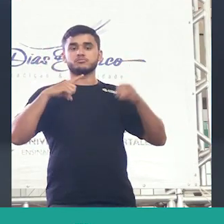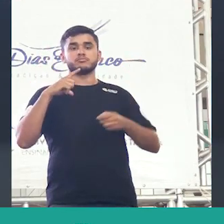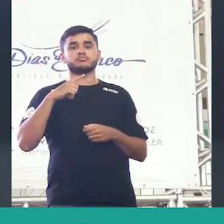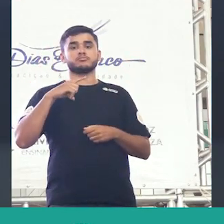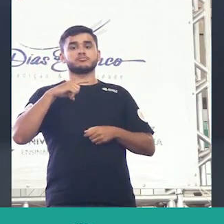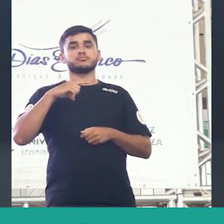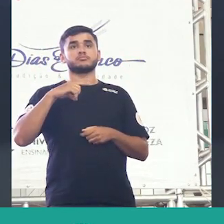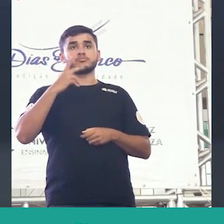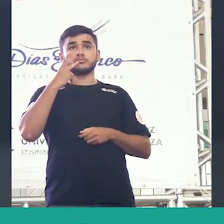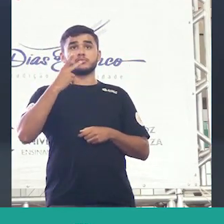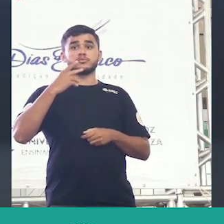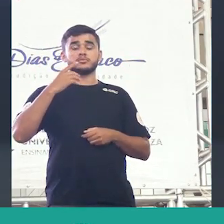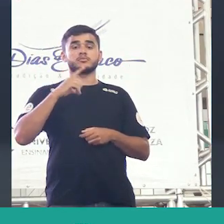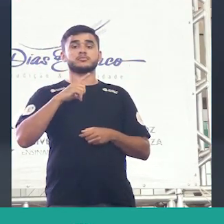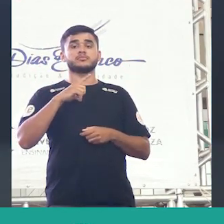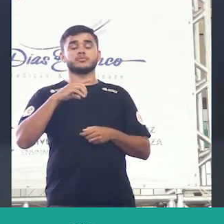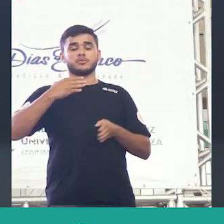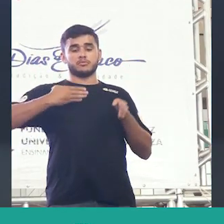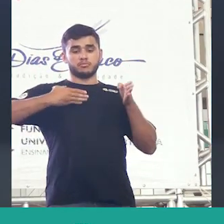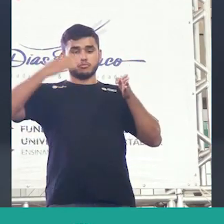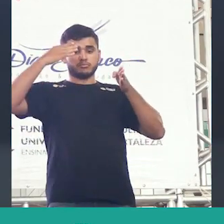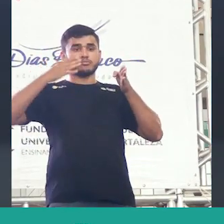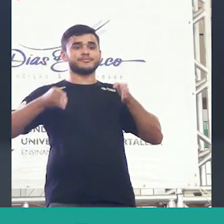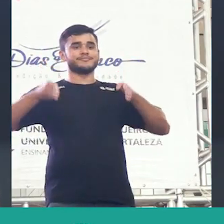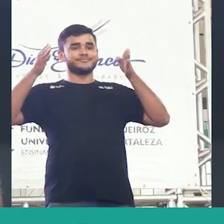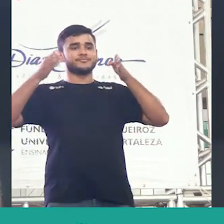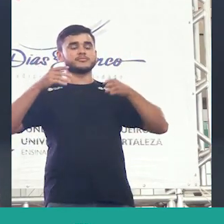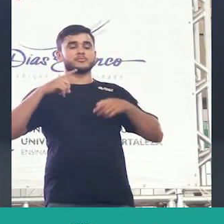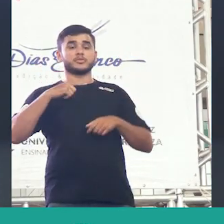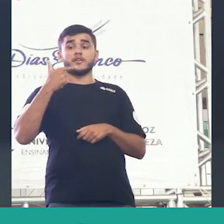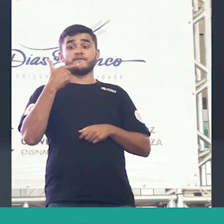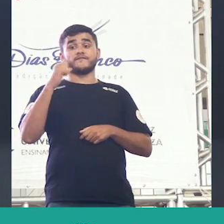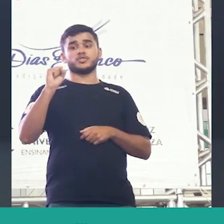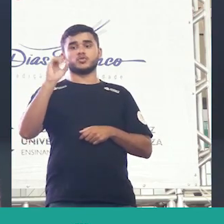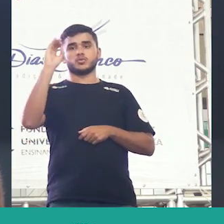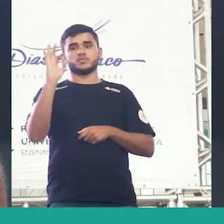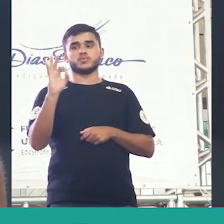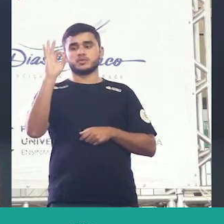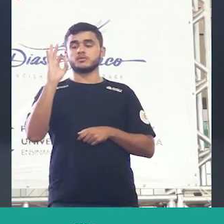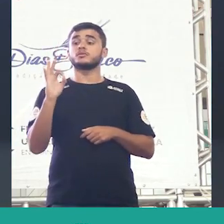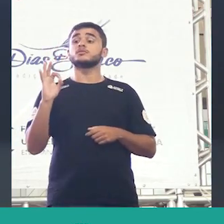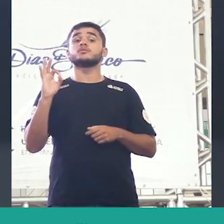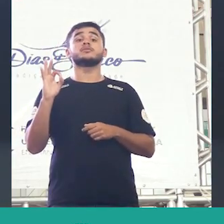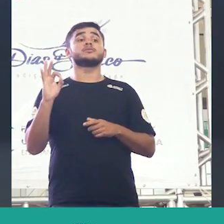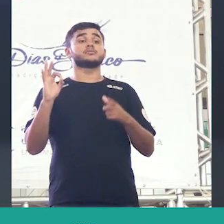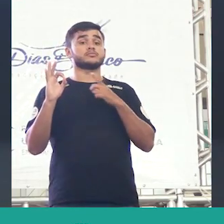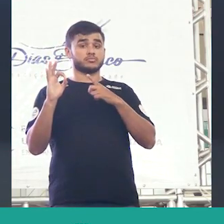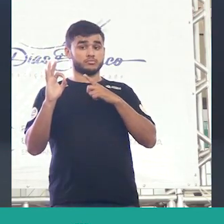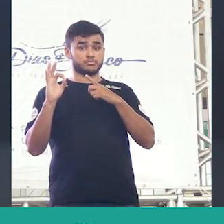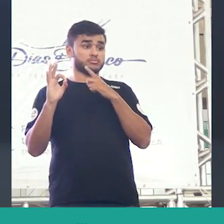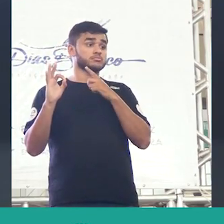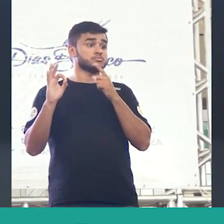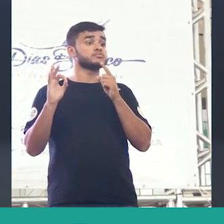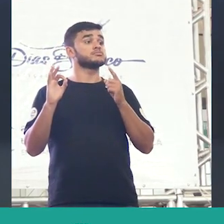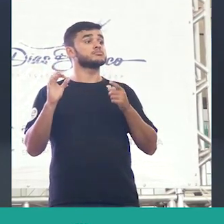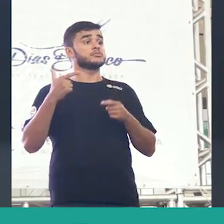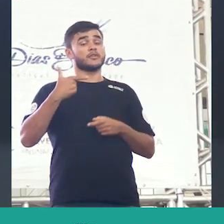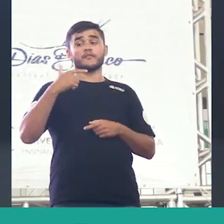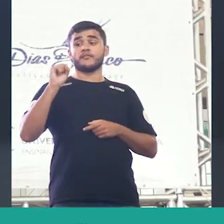como no vidro traseiro, perto do bagageiro, tem 28%. 28% de